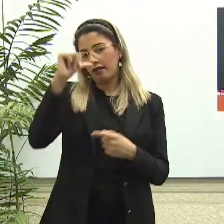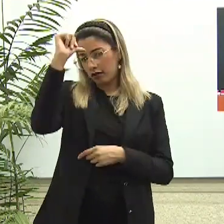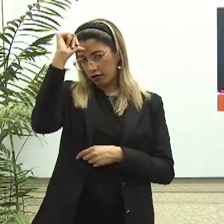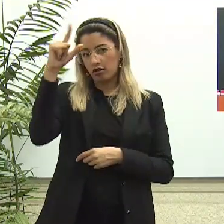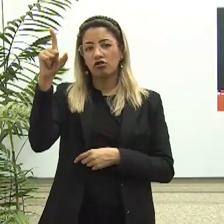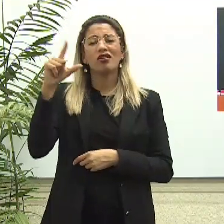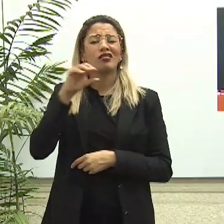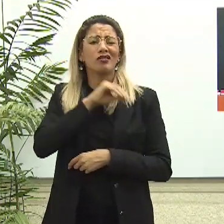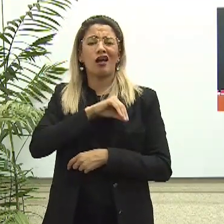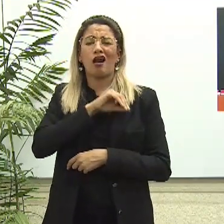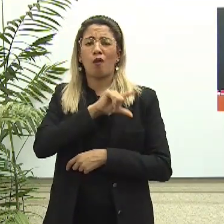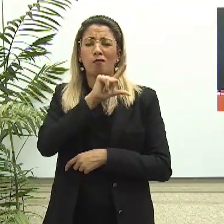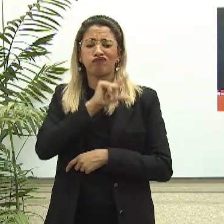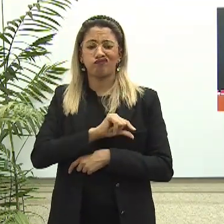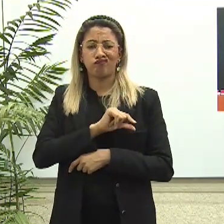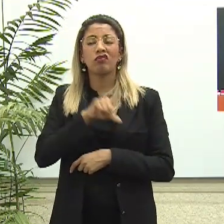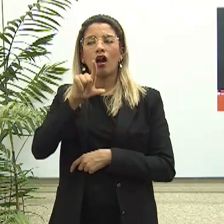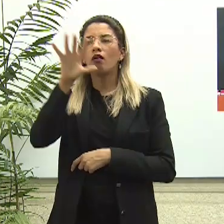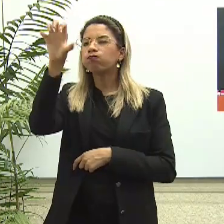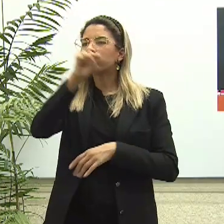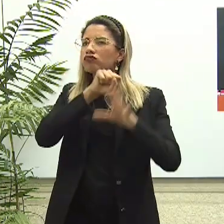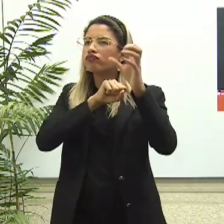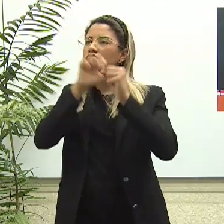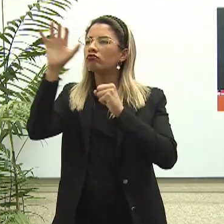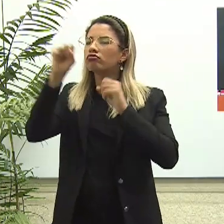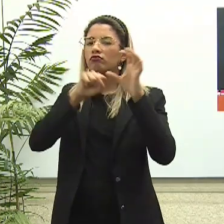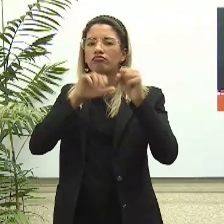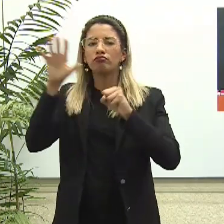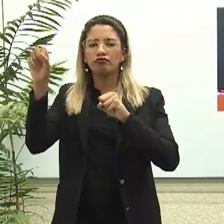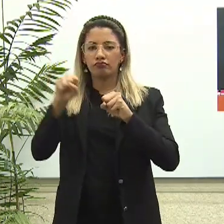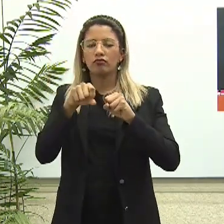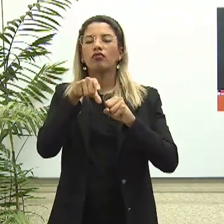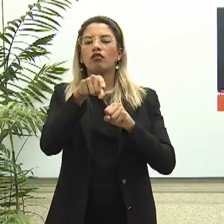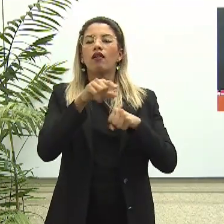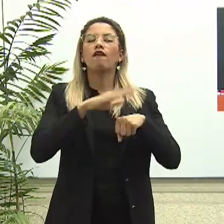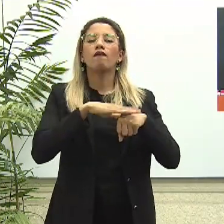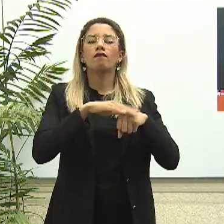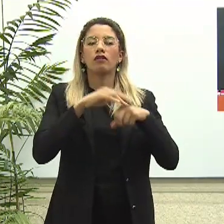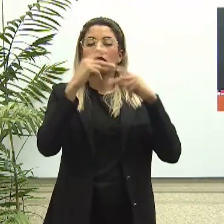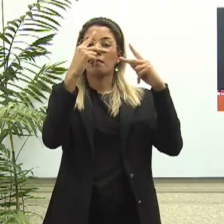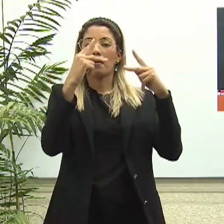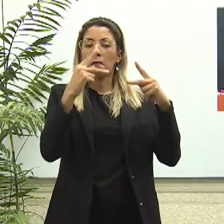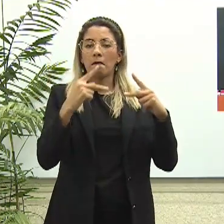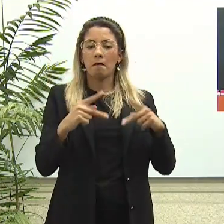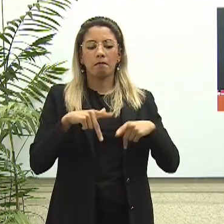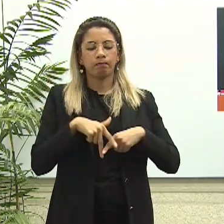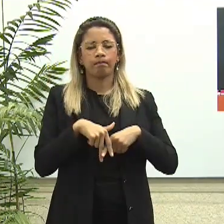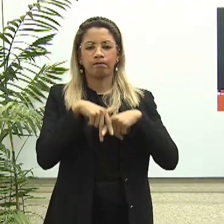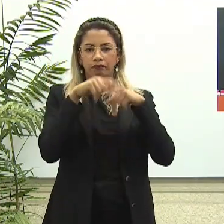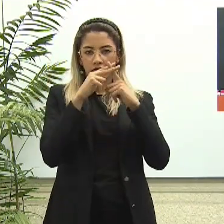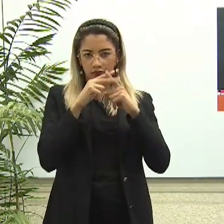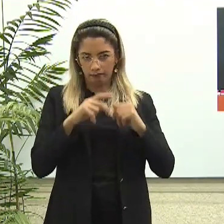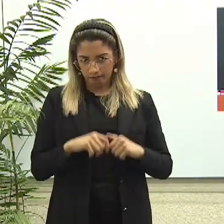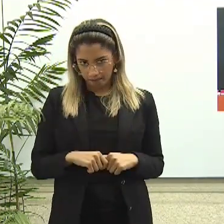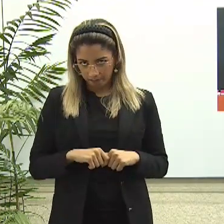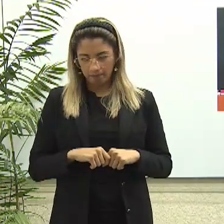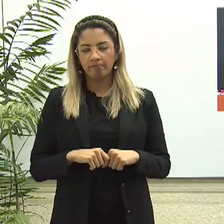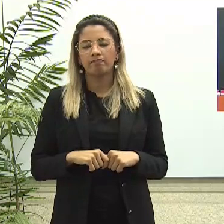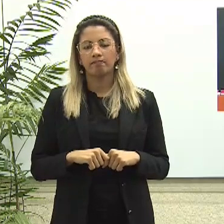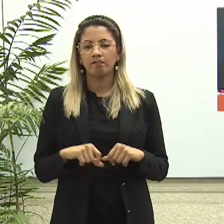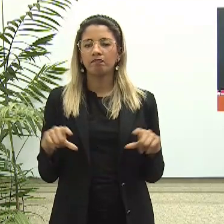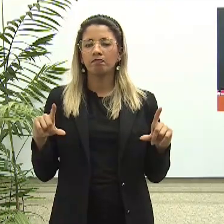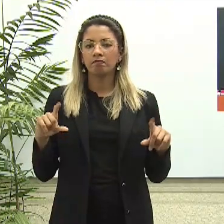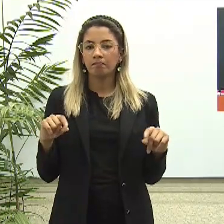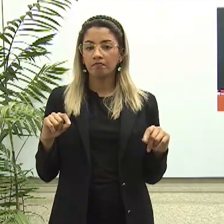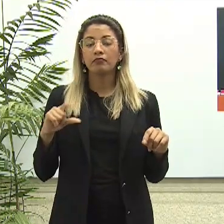que que esses caras fazem eles fazem a correção dos parâmetros sabe o que que é parâmetro é você